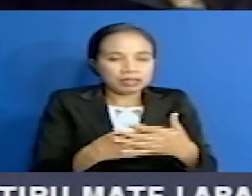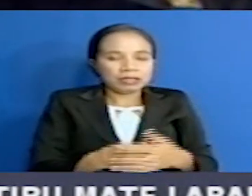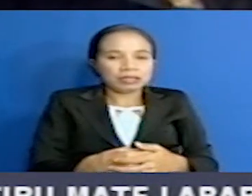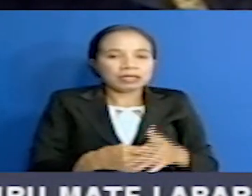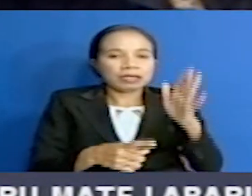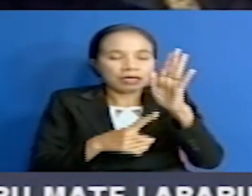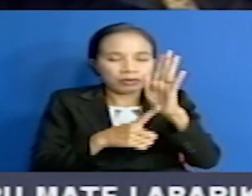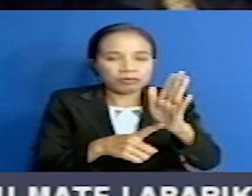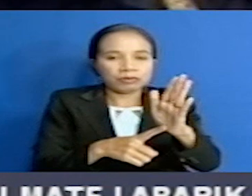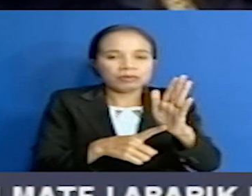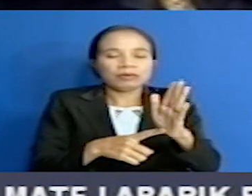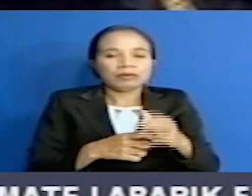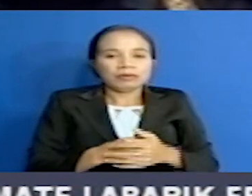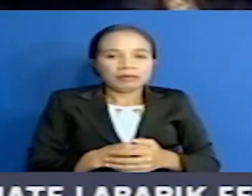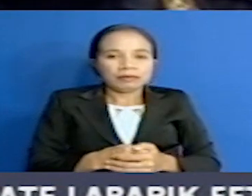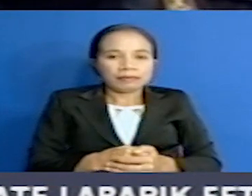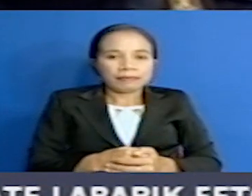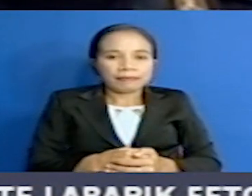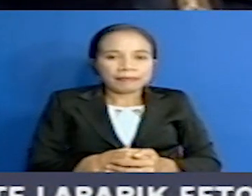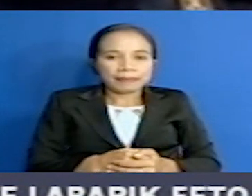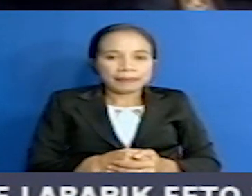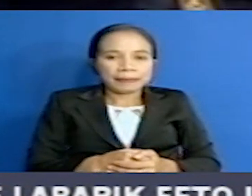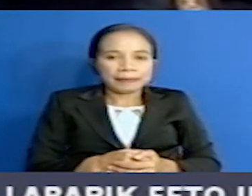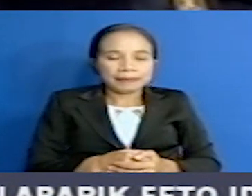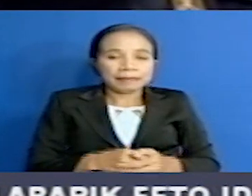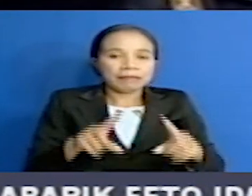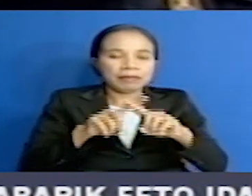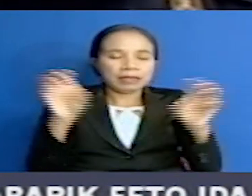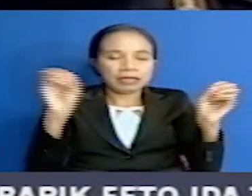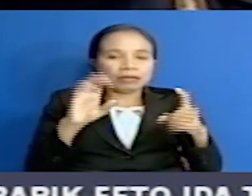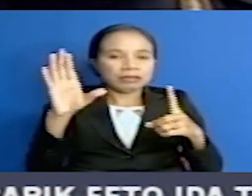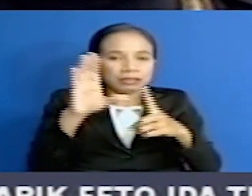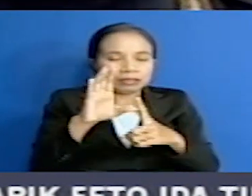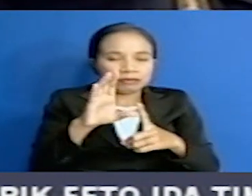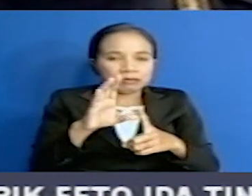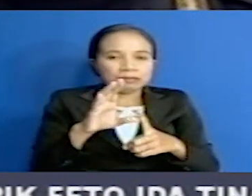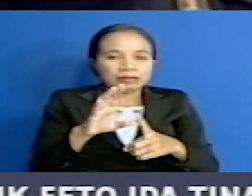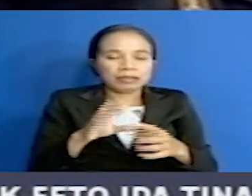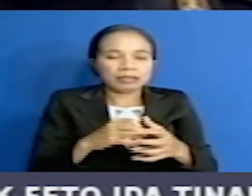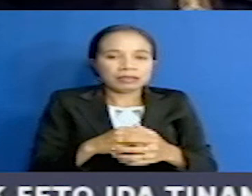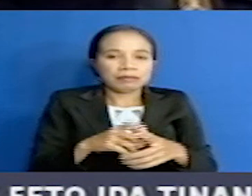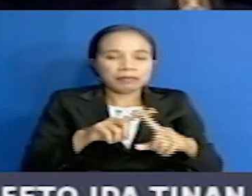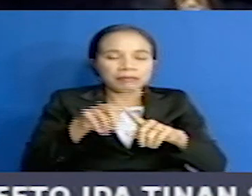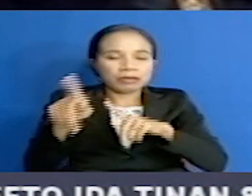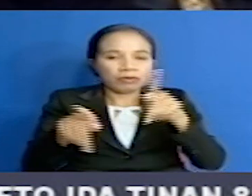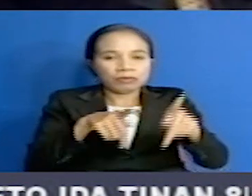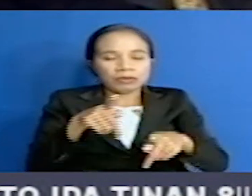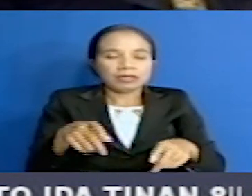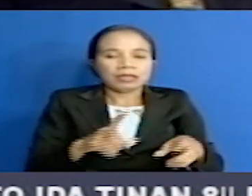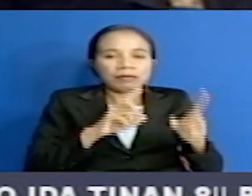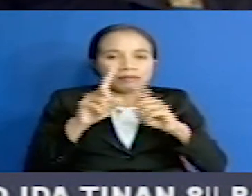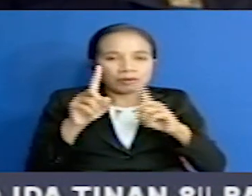publicação balo que é da Itabotero da Companhia, né? Mas lá os de comando me se justifica, mas vê quase a etnia comunidade nos justifica,